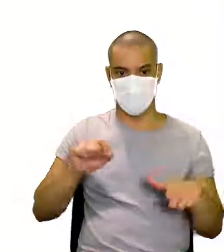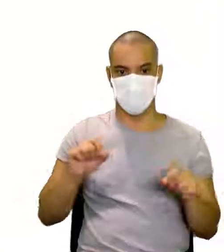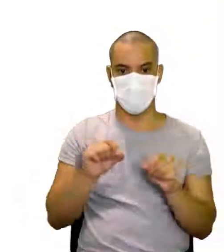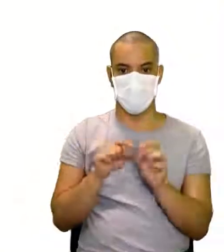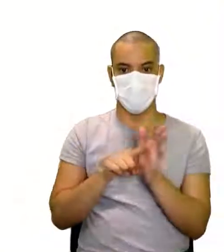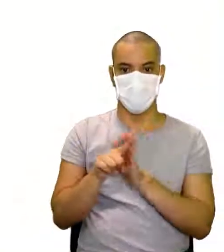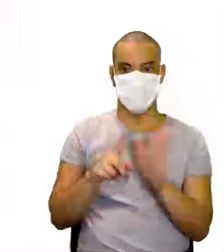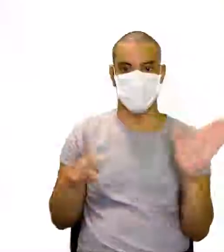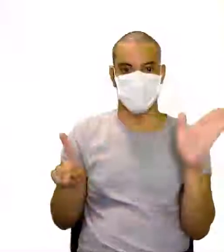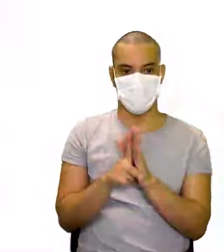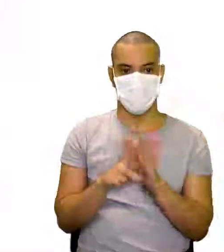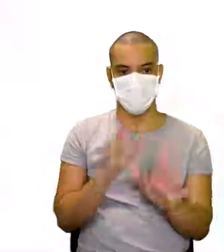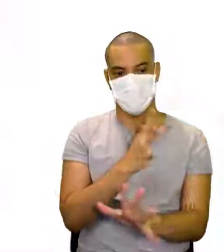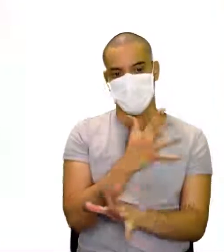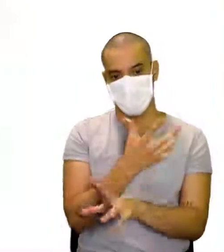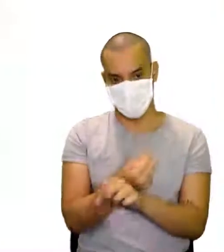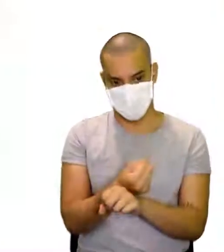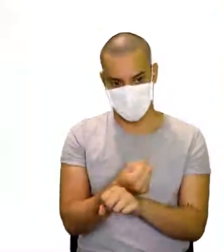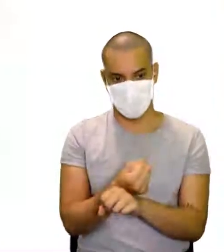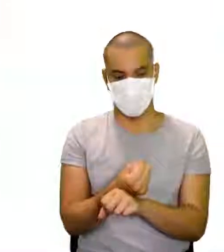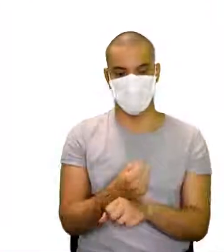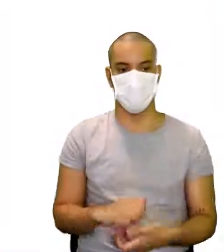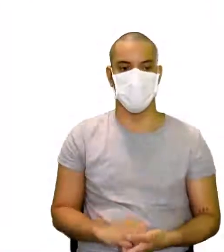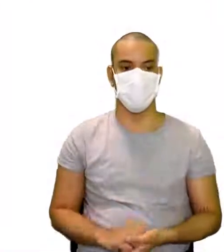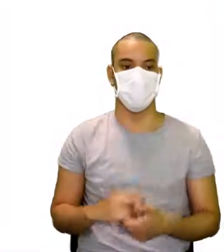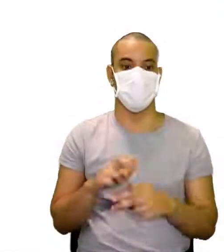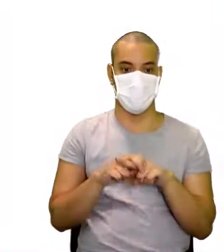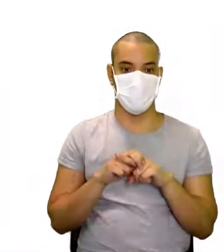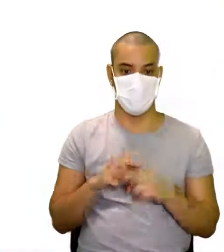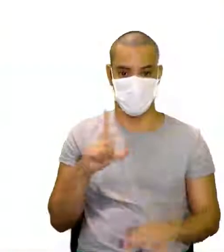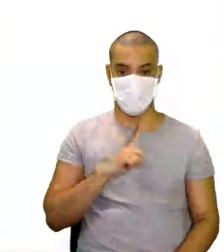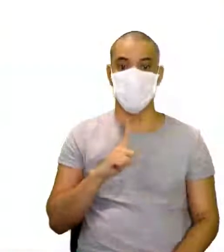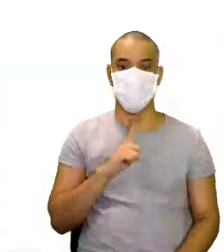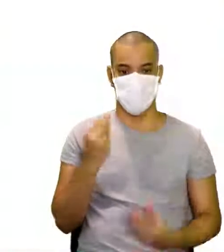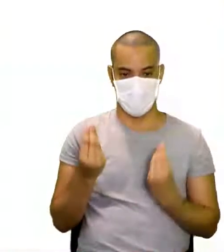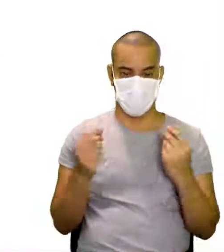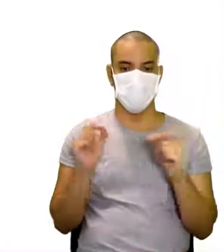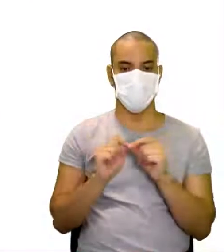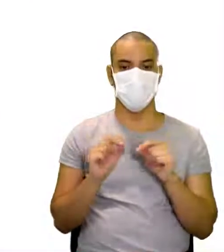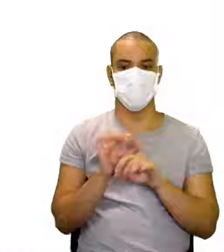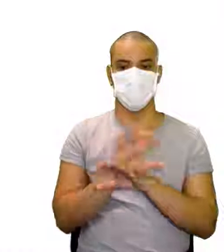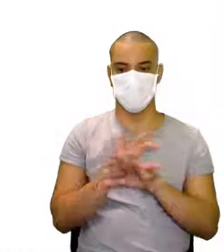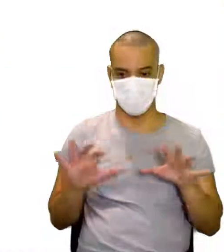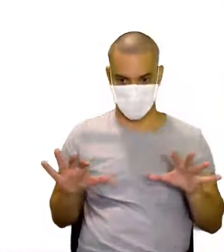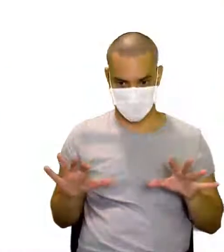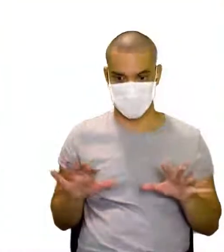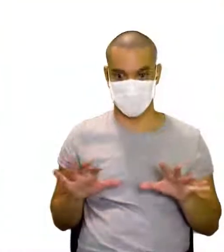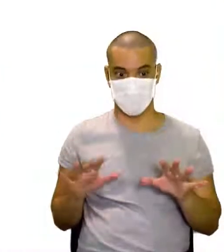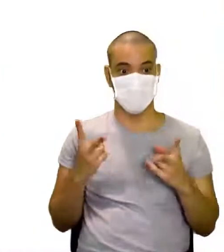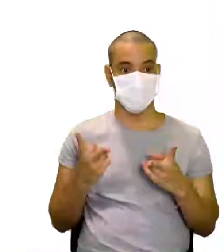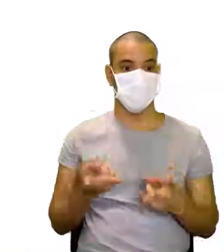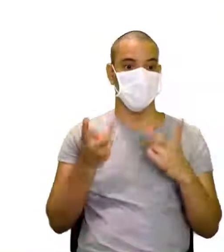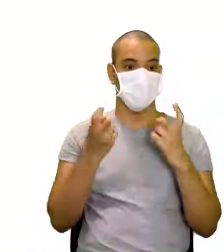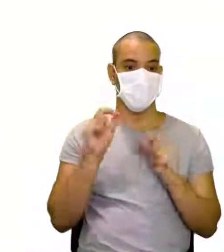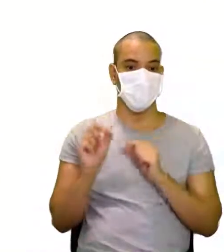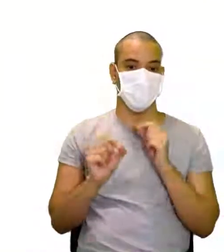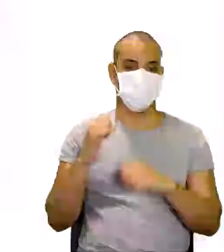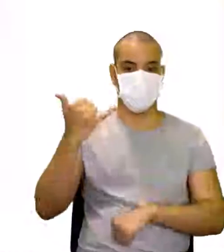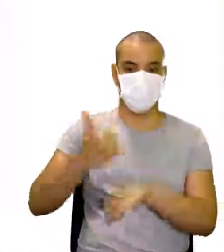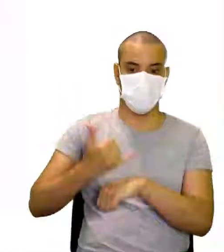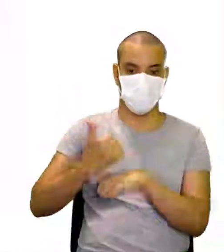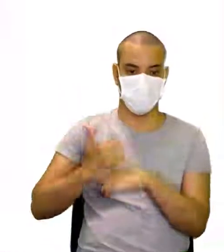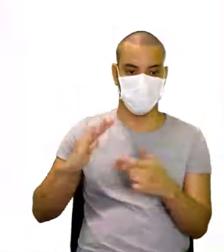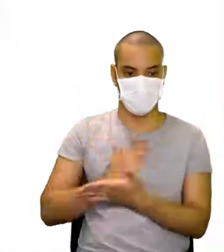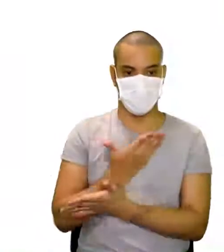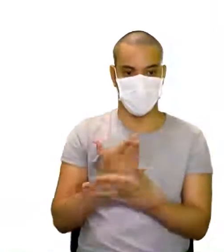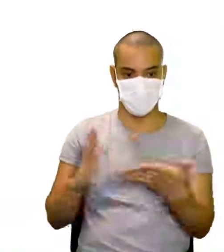conferida a propriedade de atração magnética. Então, tem como fazer isso, tá bom, pessoal? Note que o ferro e algumas